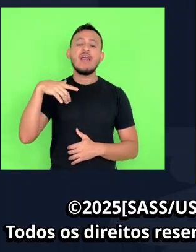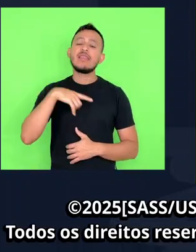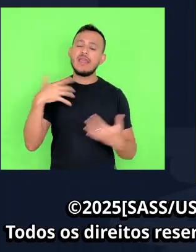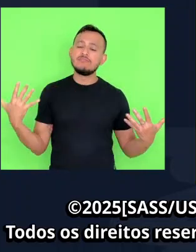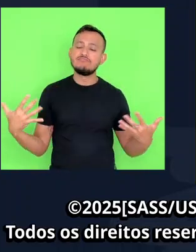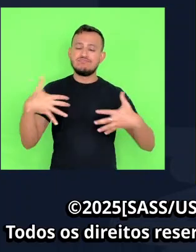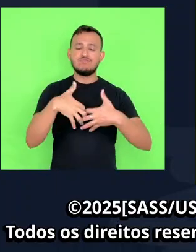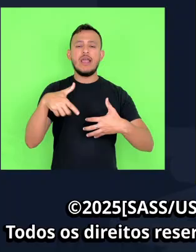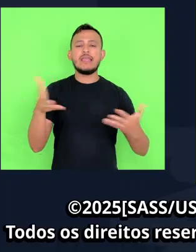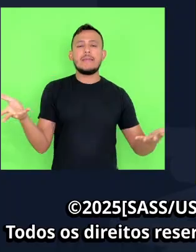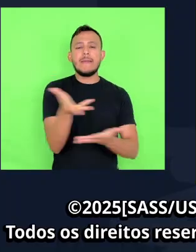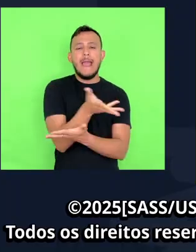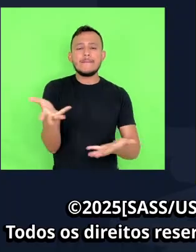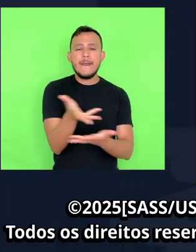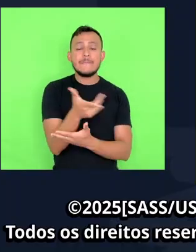para buscar